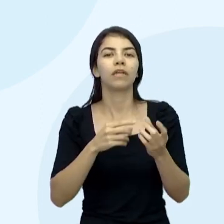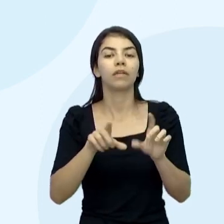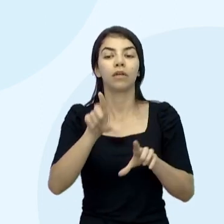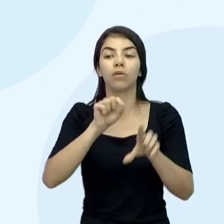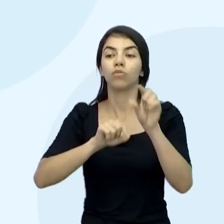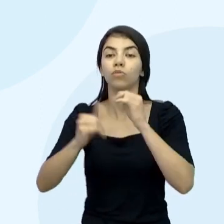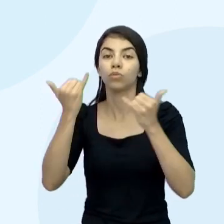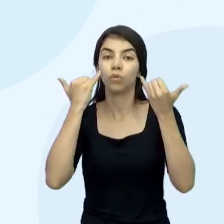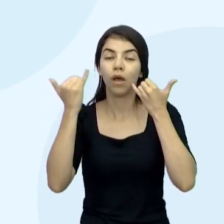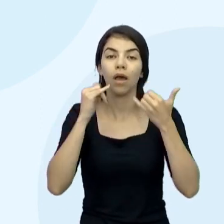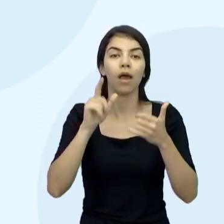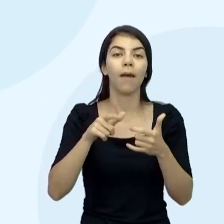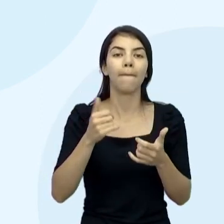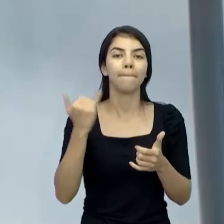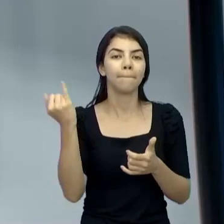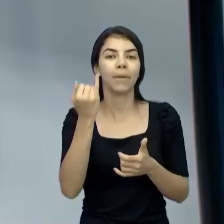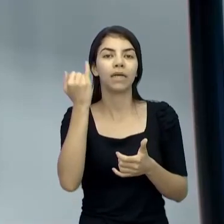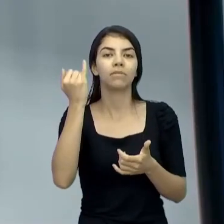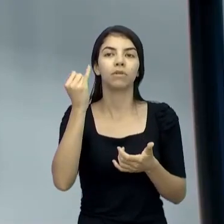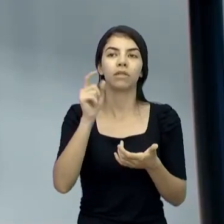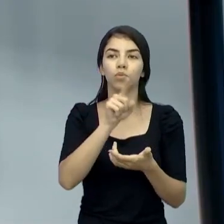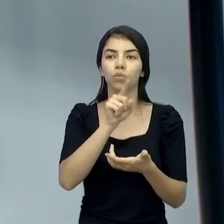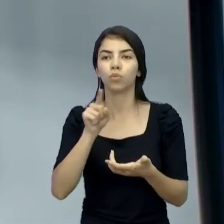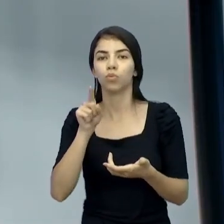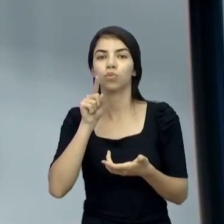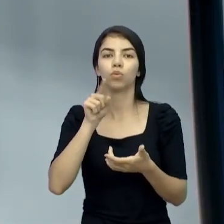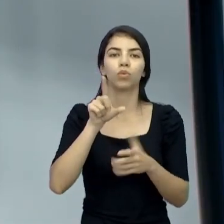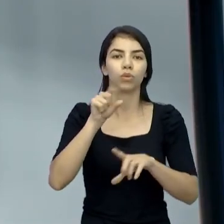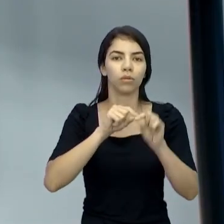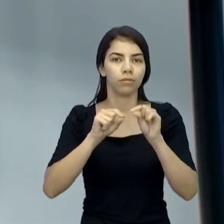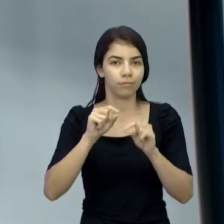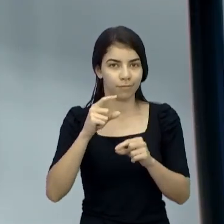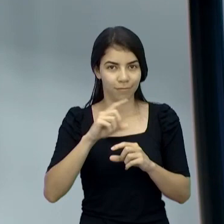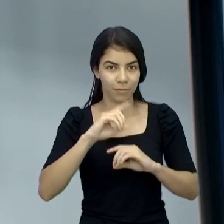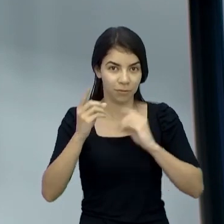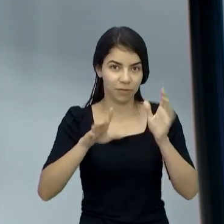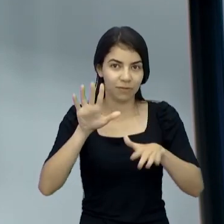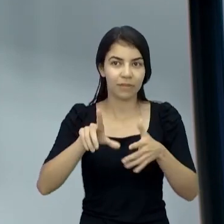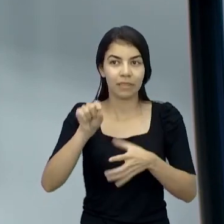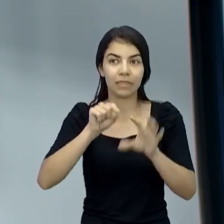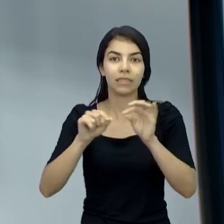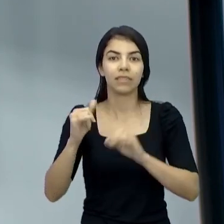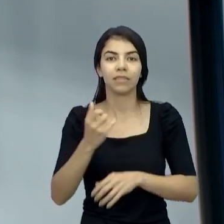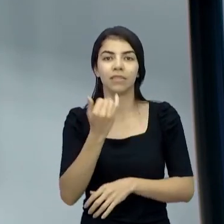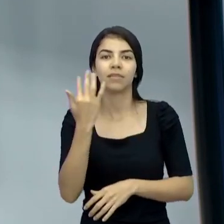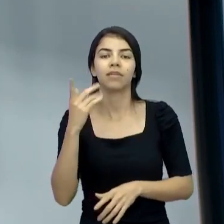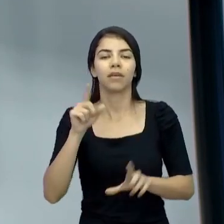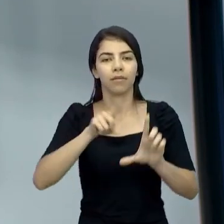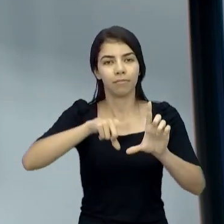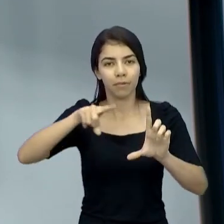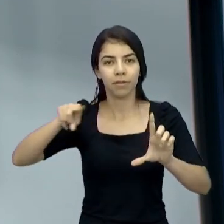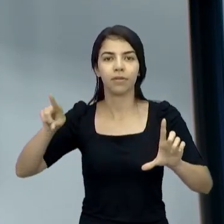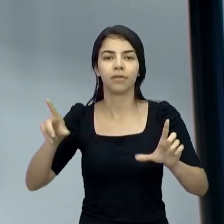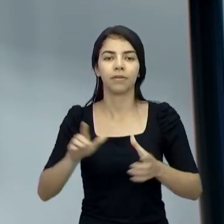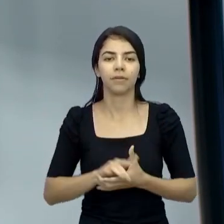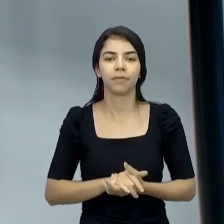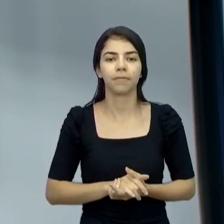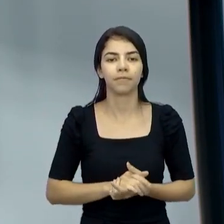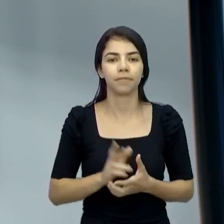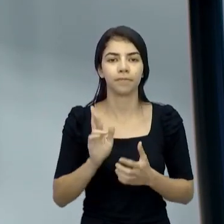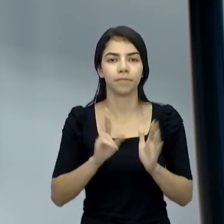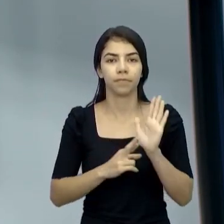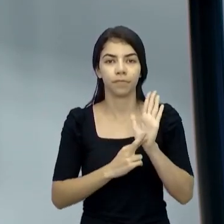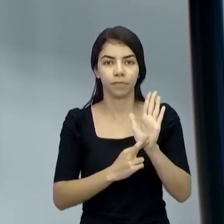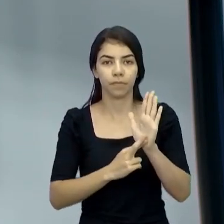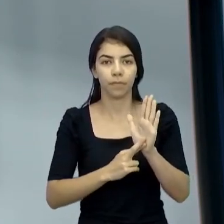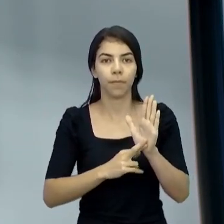mais relevante que qual, né? Qual traz todas trazem essas características, né? Trazem dados estatísticos, trazem